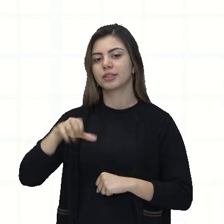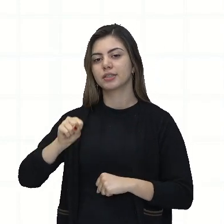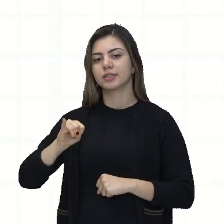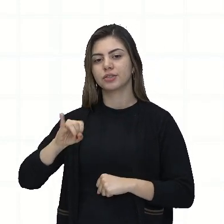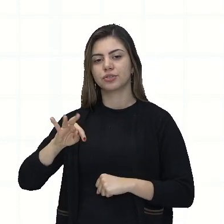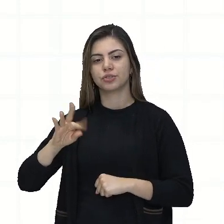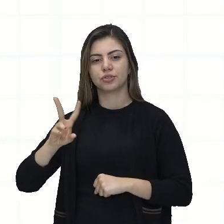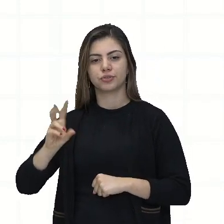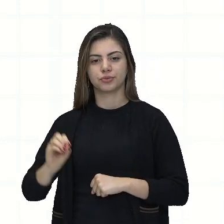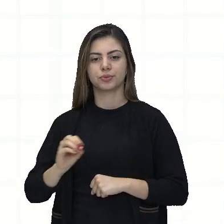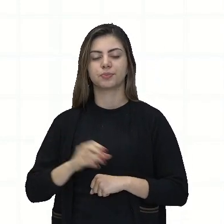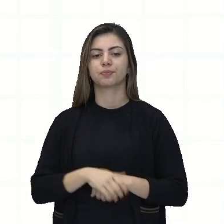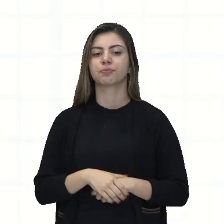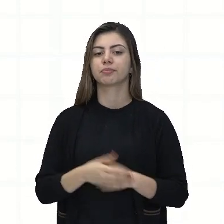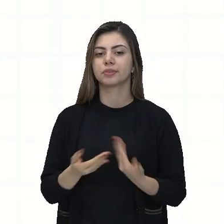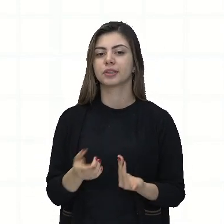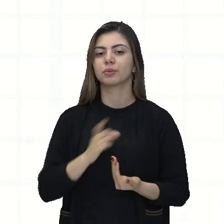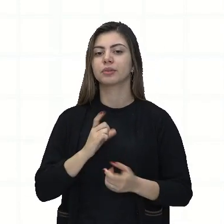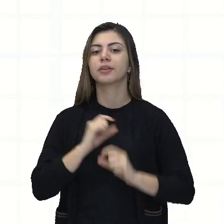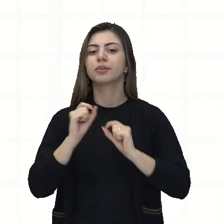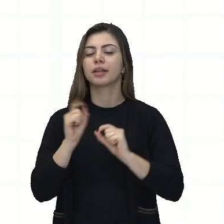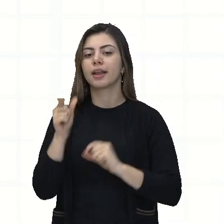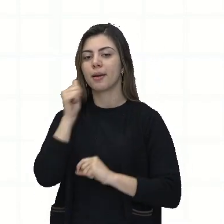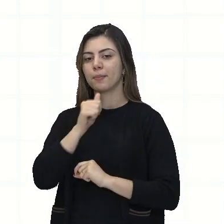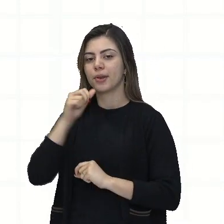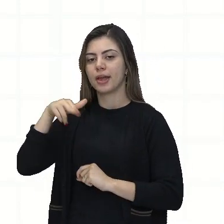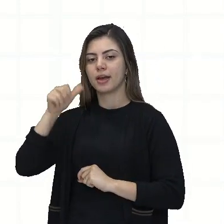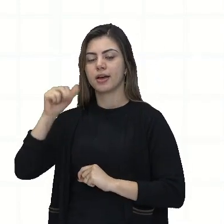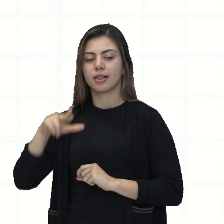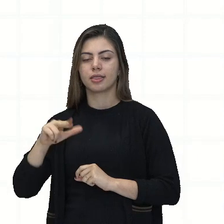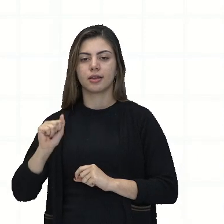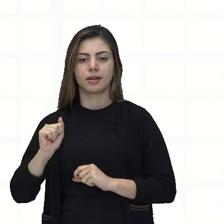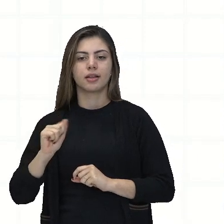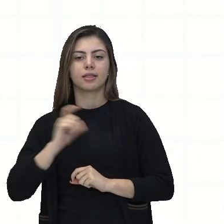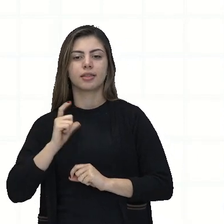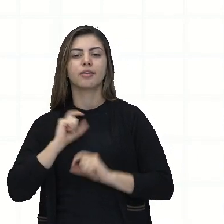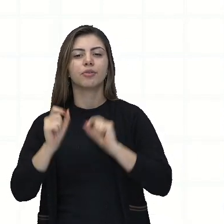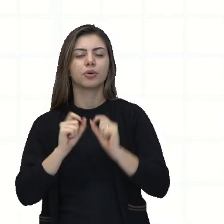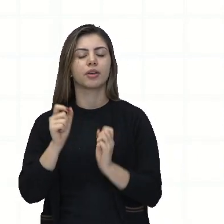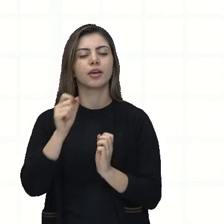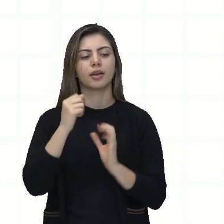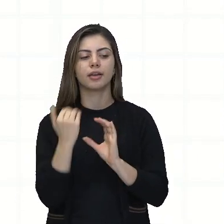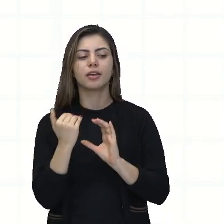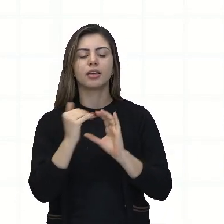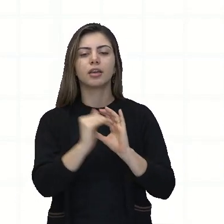né? Enviou algo a alguém.